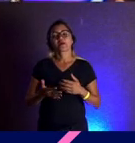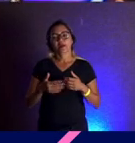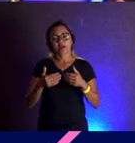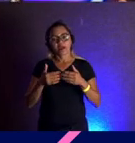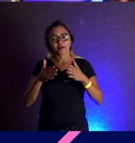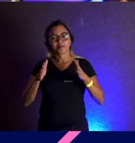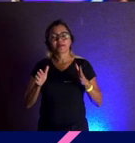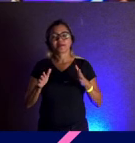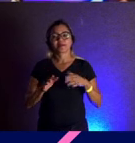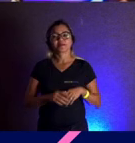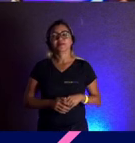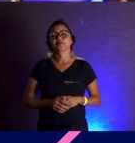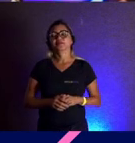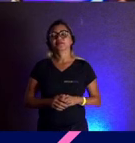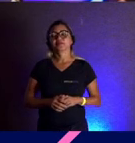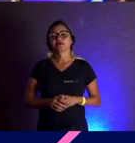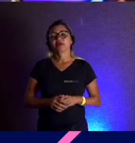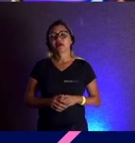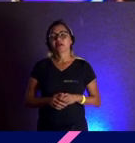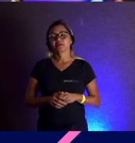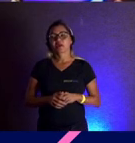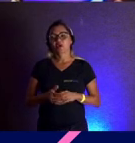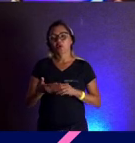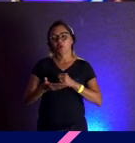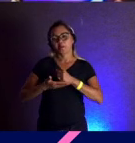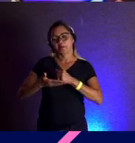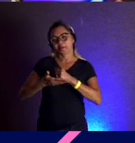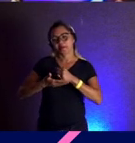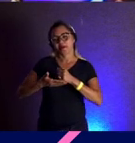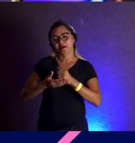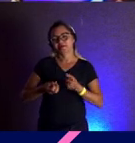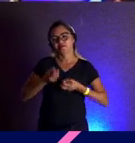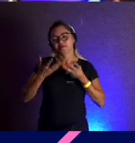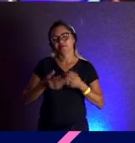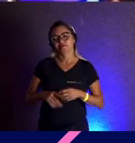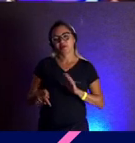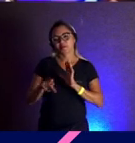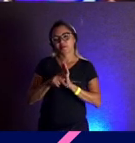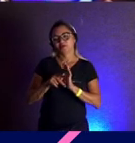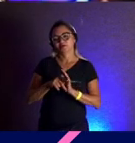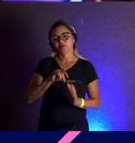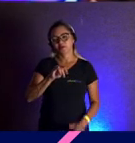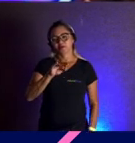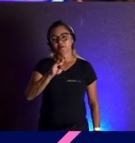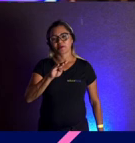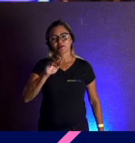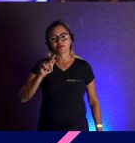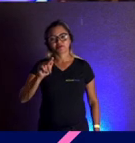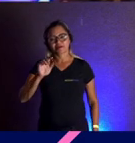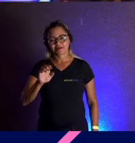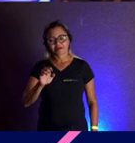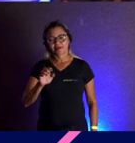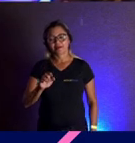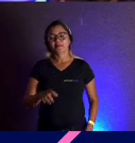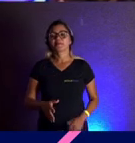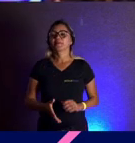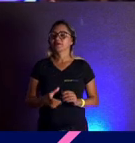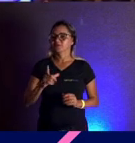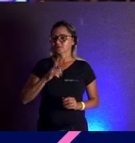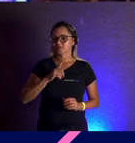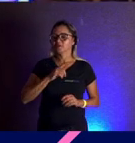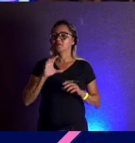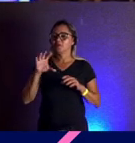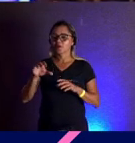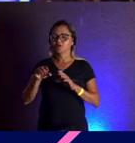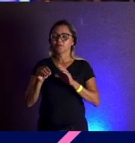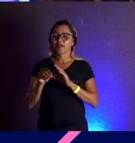um dado base, né? A gente só não abre o dado base porque não é nosso, né? É do IBGE, mas ele tem a referência, né? Então, você pode